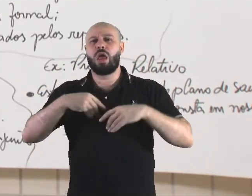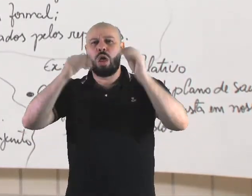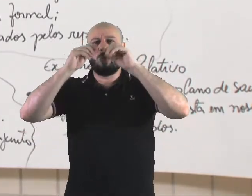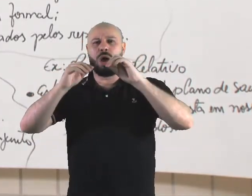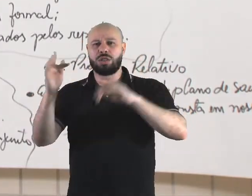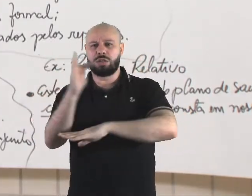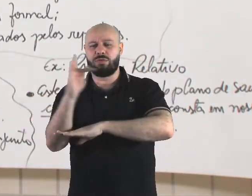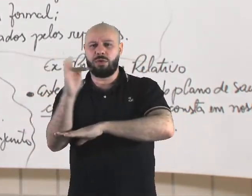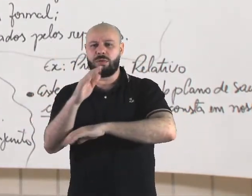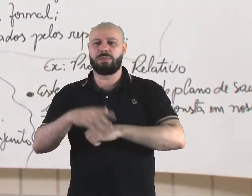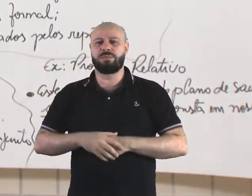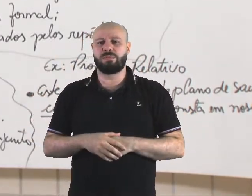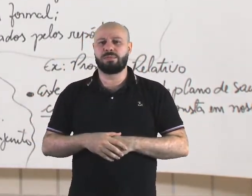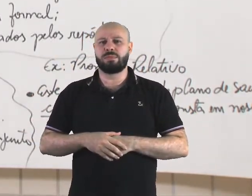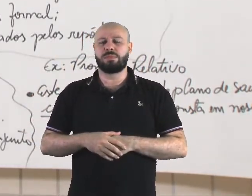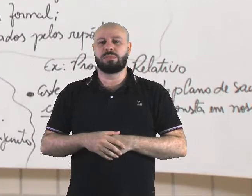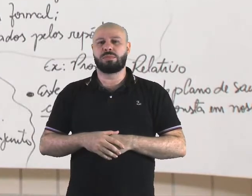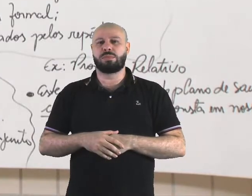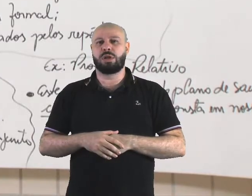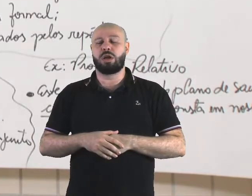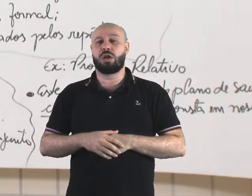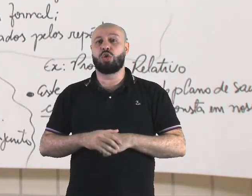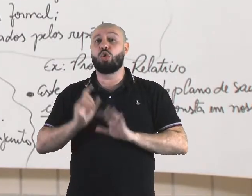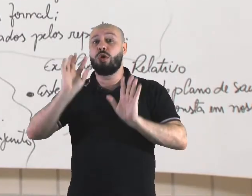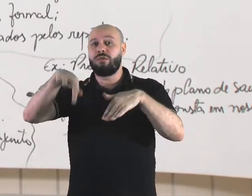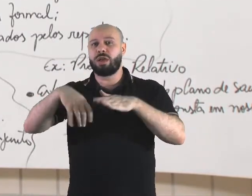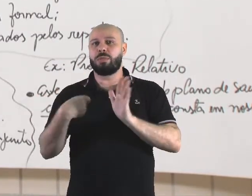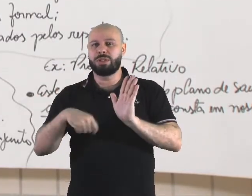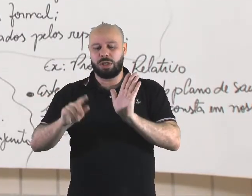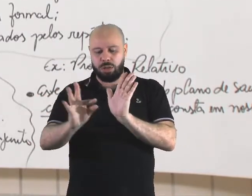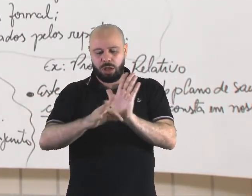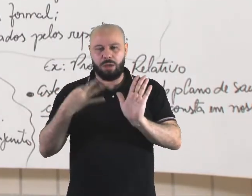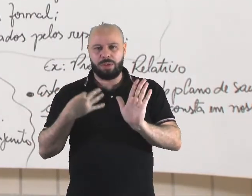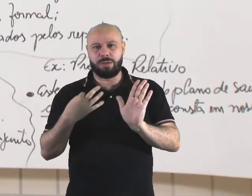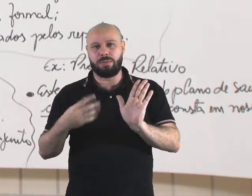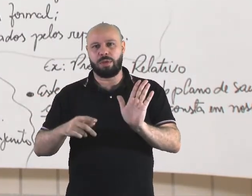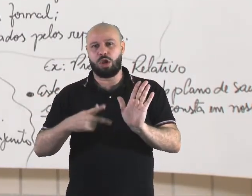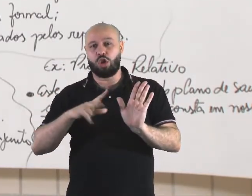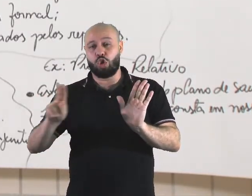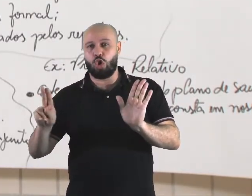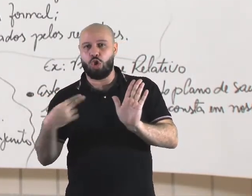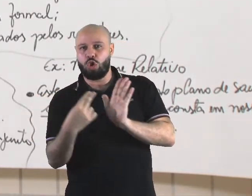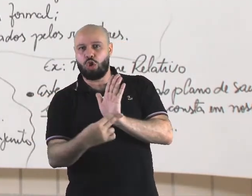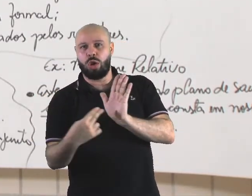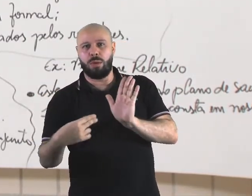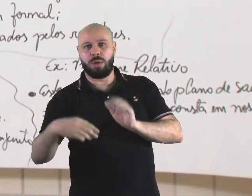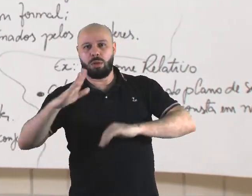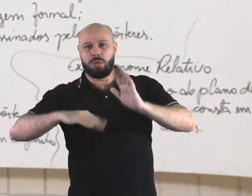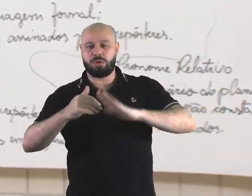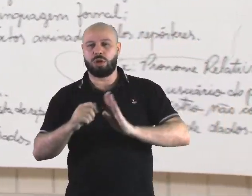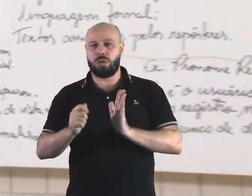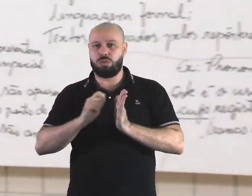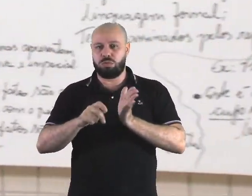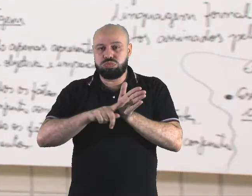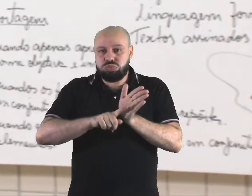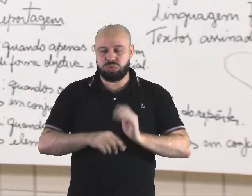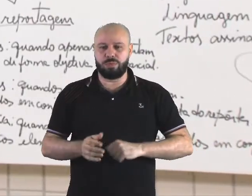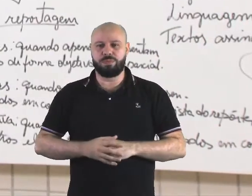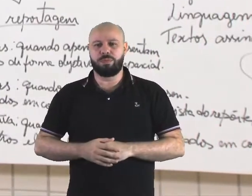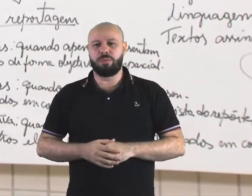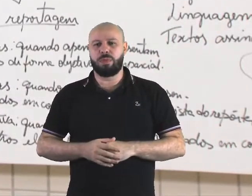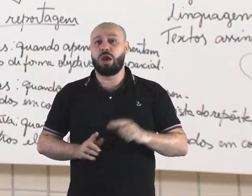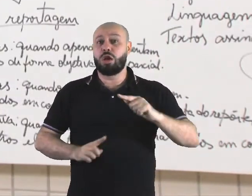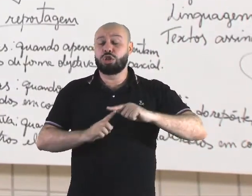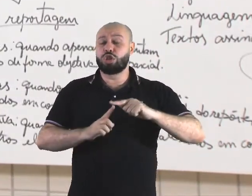final da reportagem, do texto, eles são assinados pelos repórteres, tá? Eu tenho os tipos